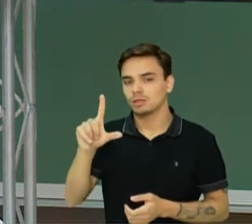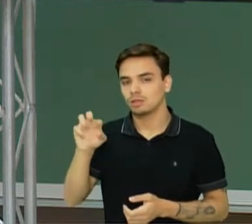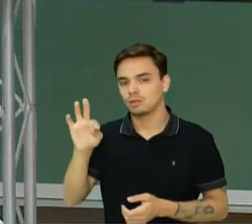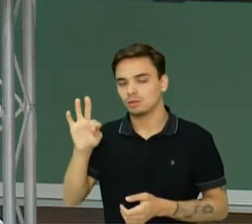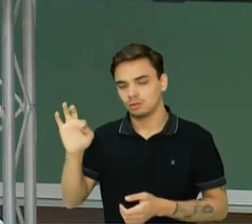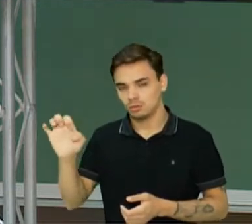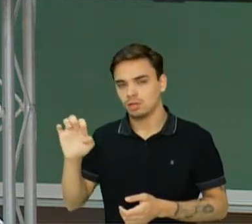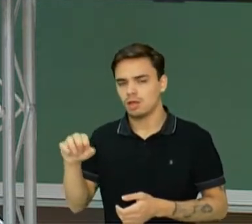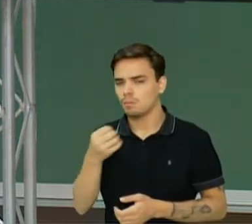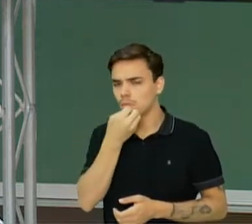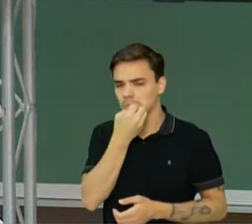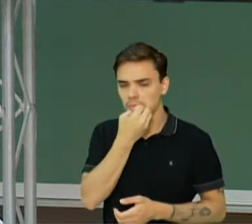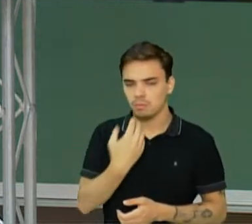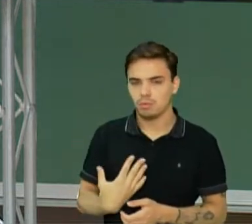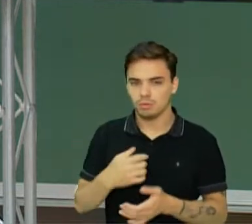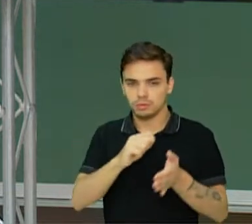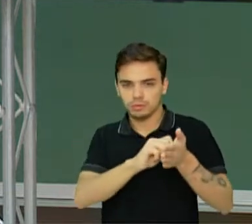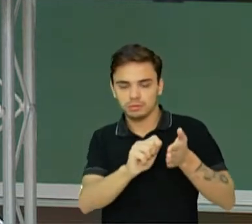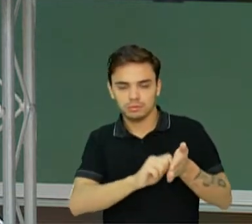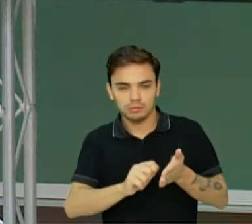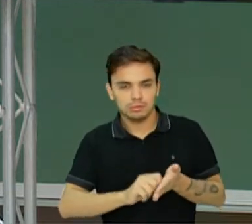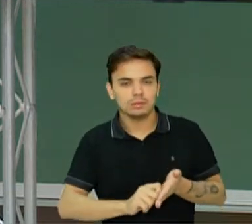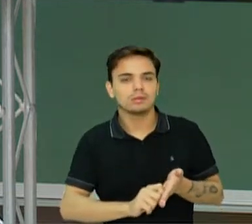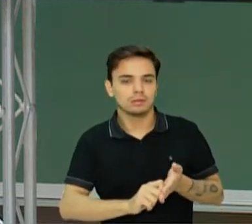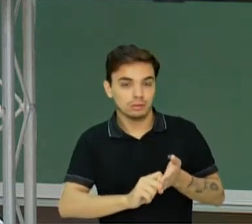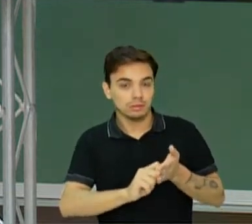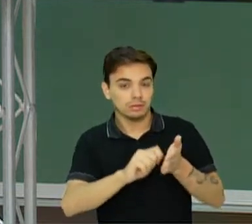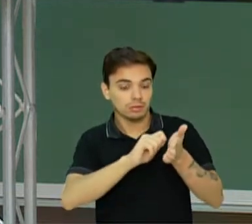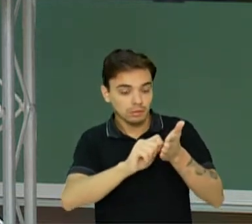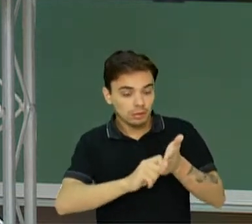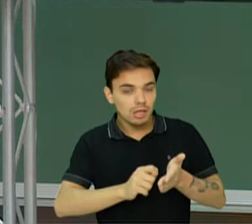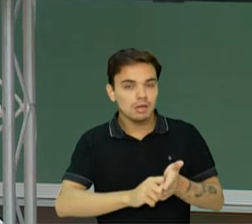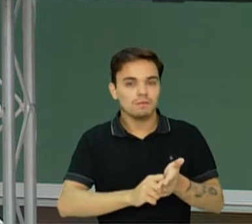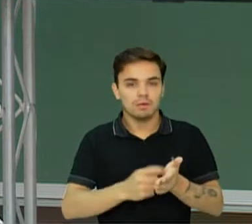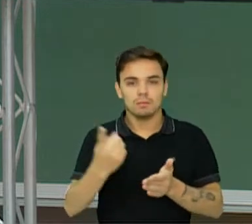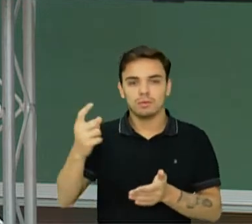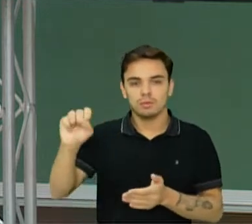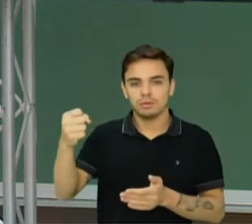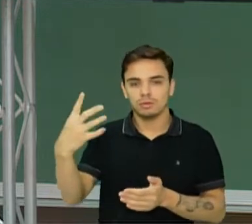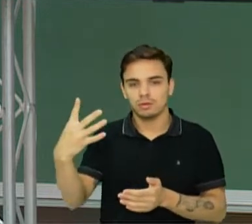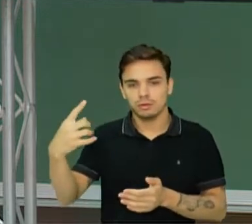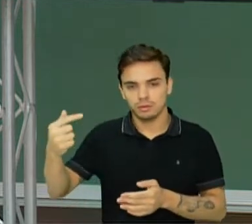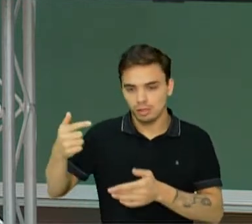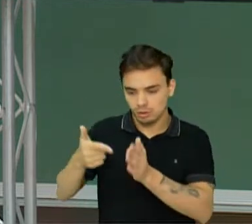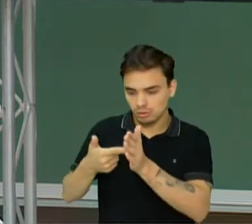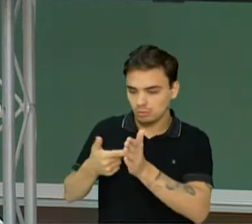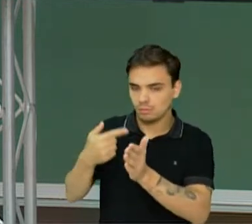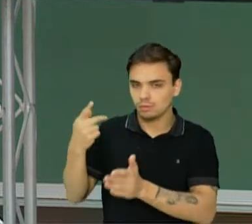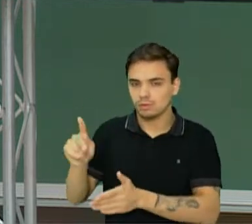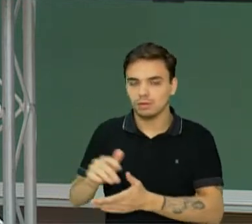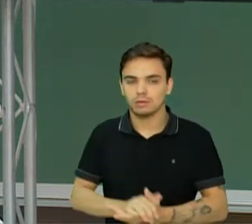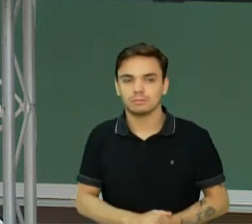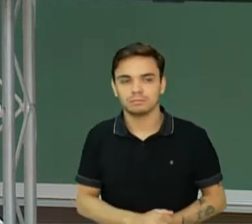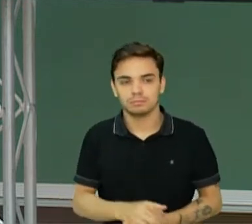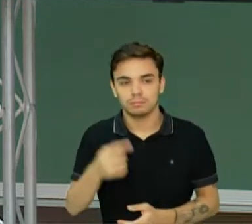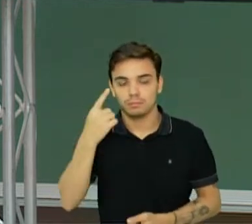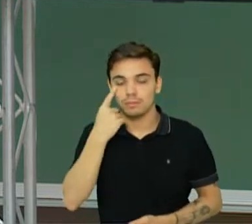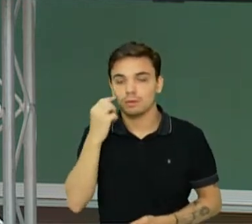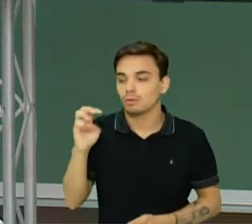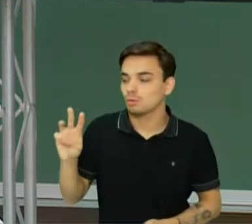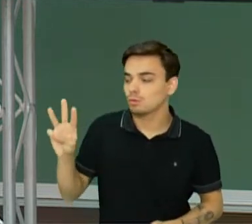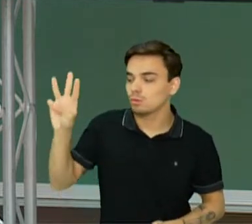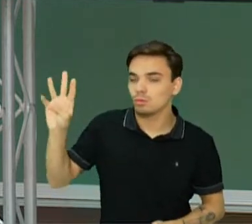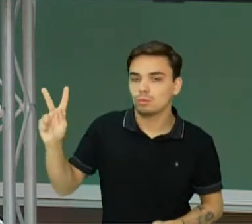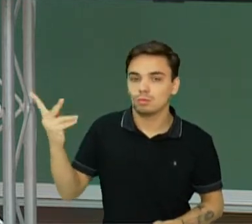que escreveu Jane Eyre em 1847. Então, o pronome relativo who, sabemos que essa palavra também